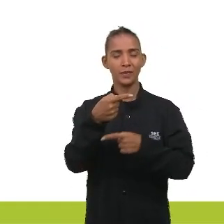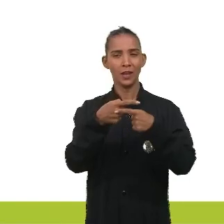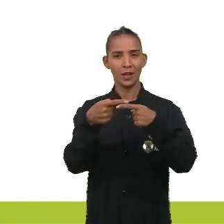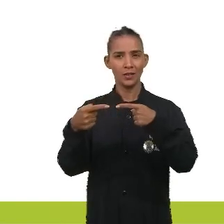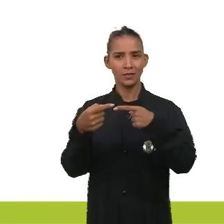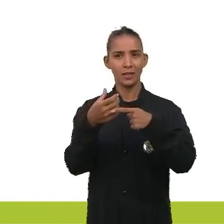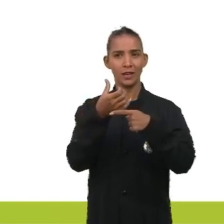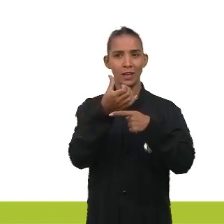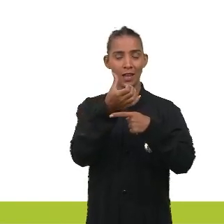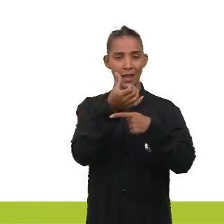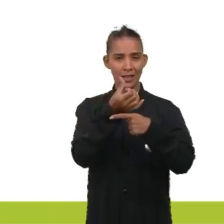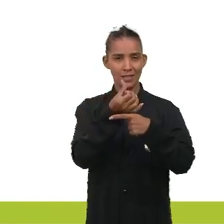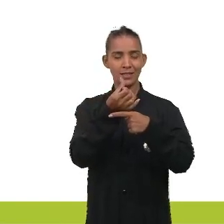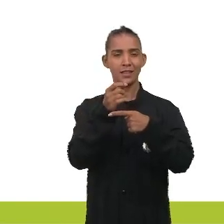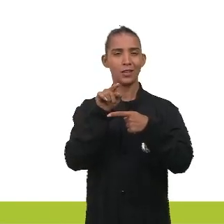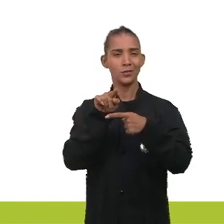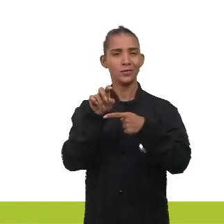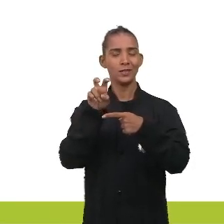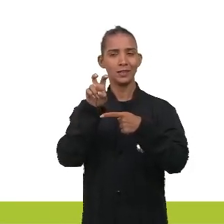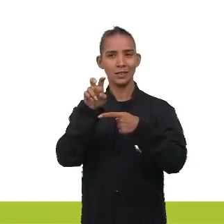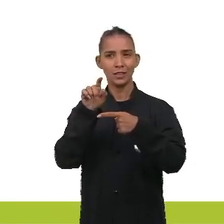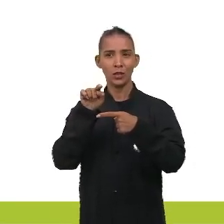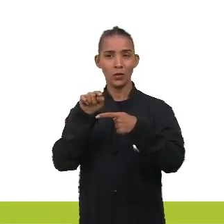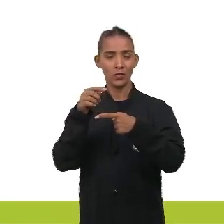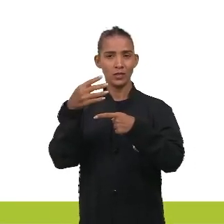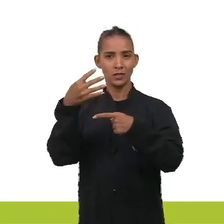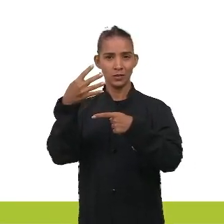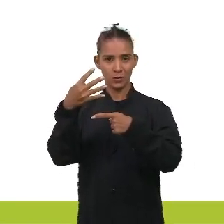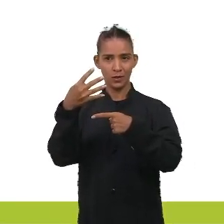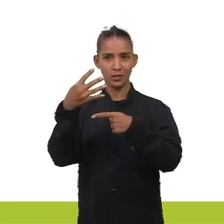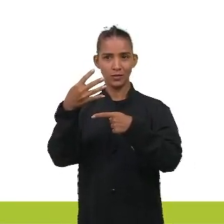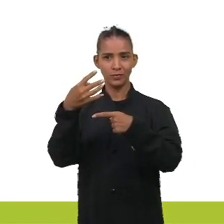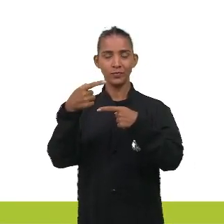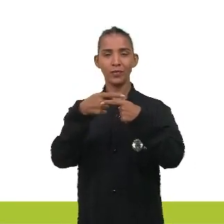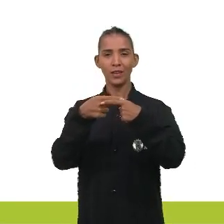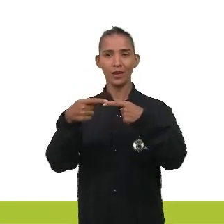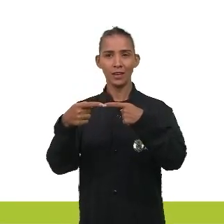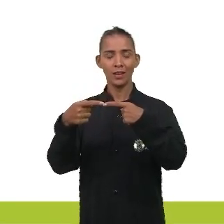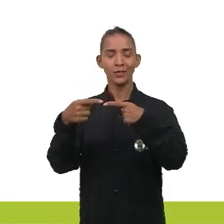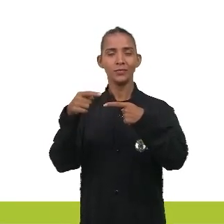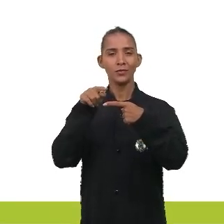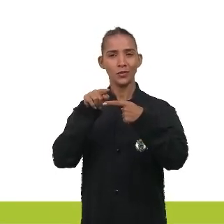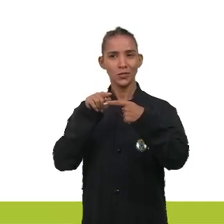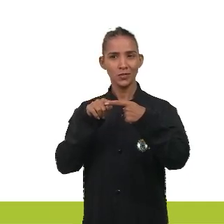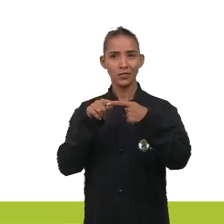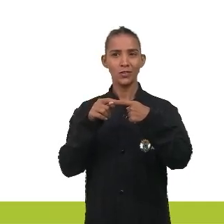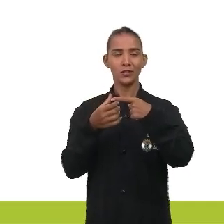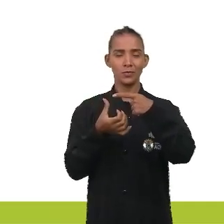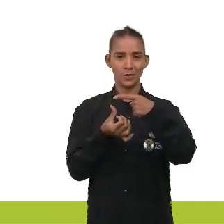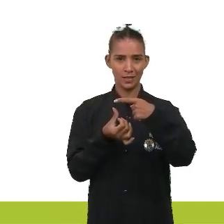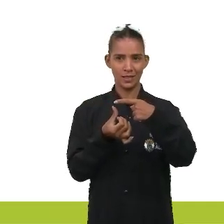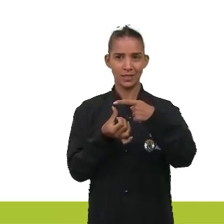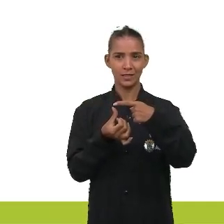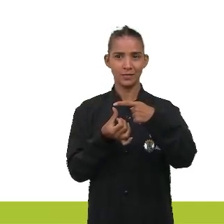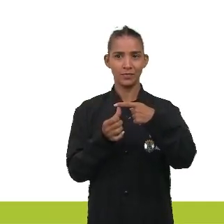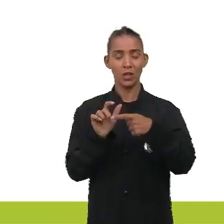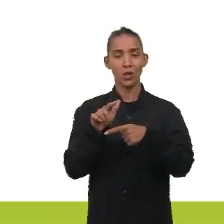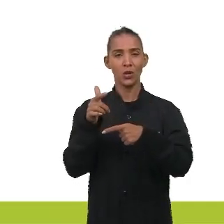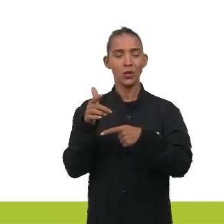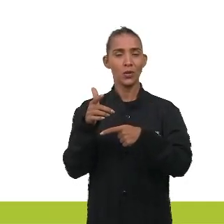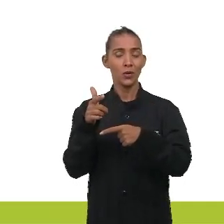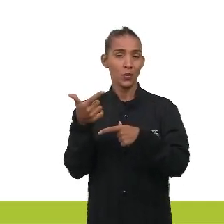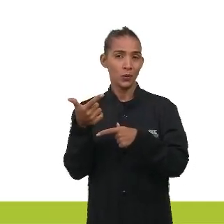6 vezes 5 vezes 4, dividido para 6. Em outras